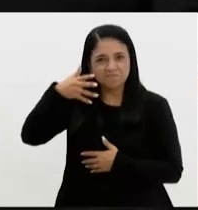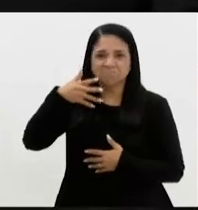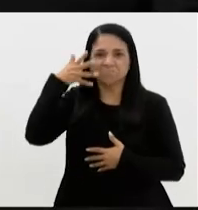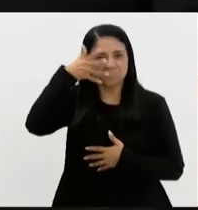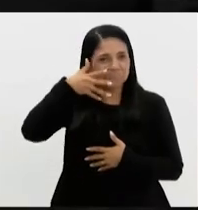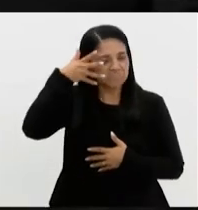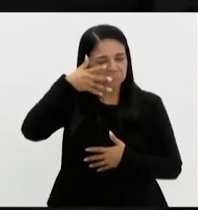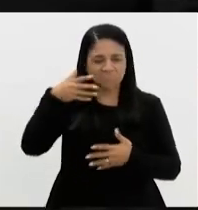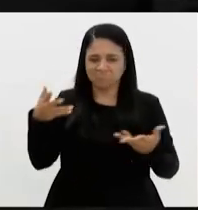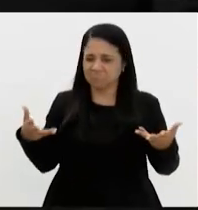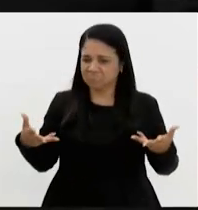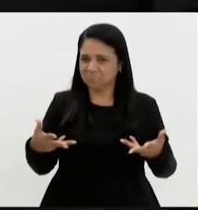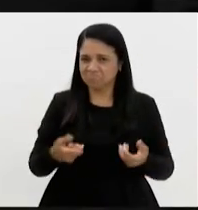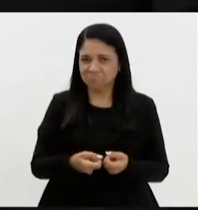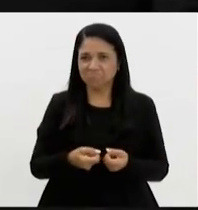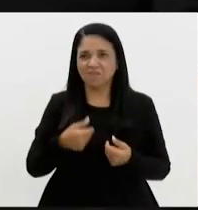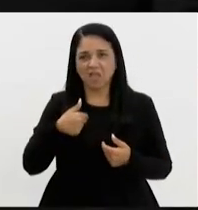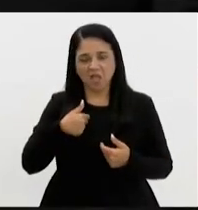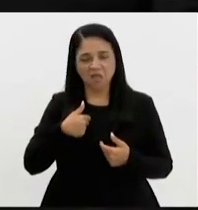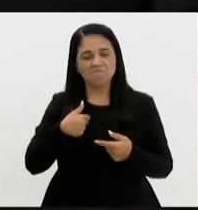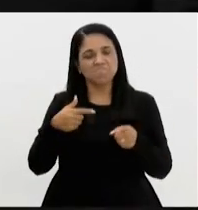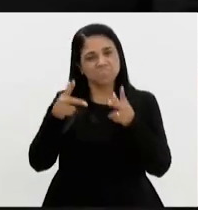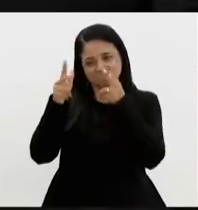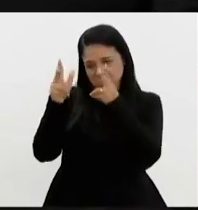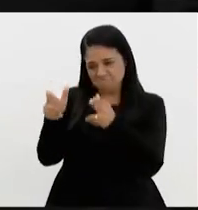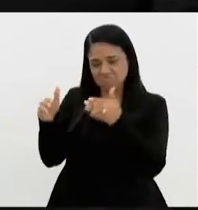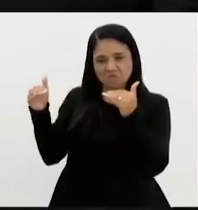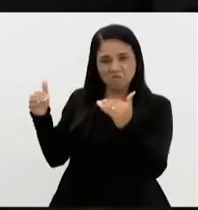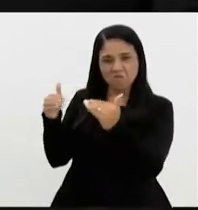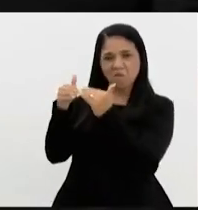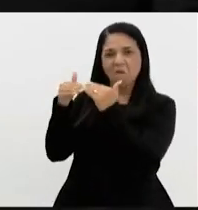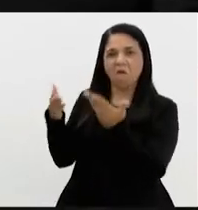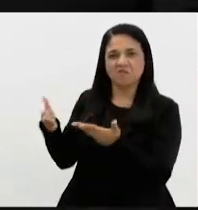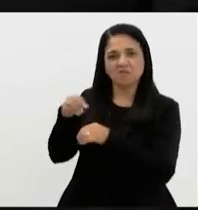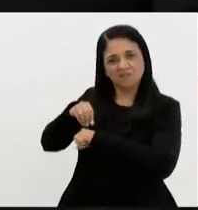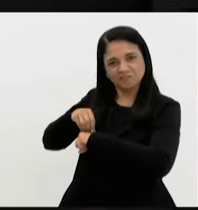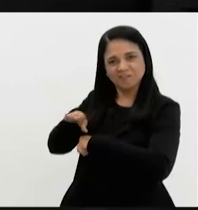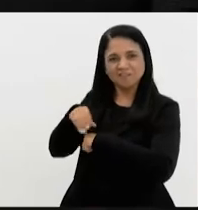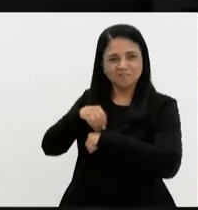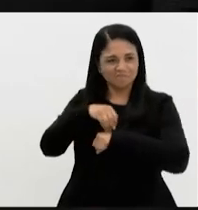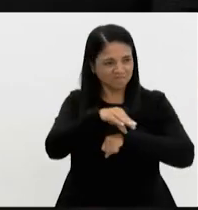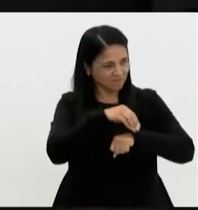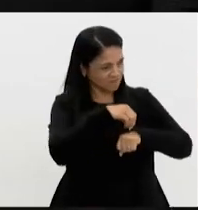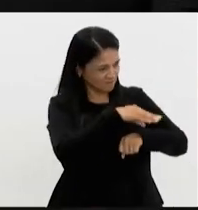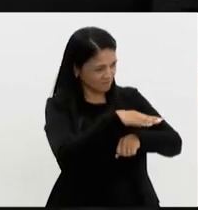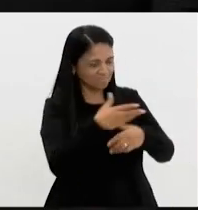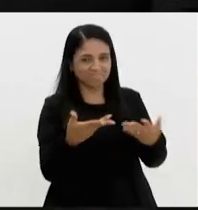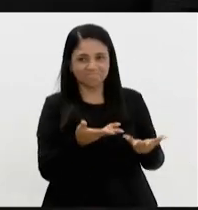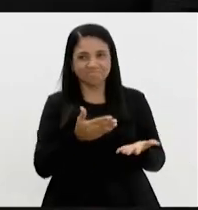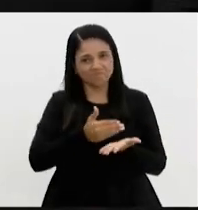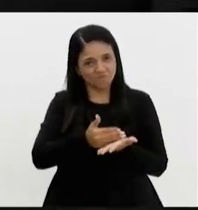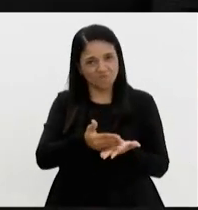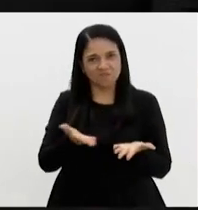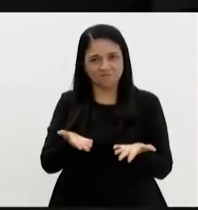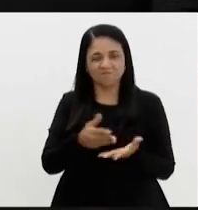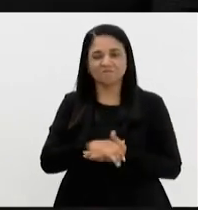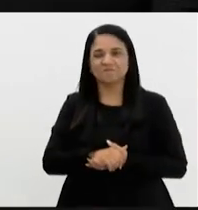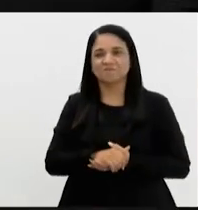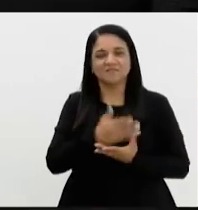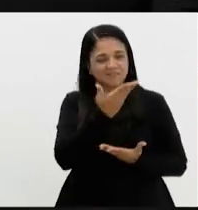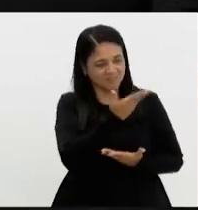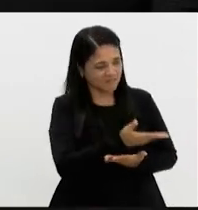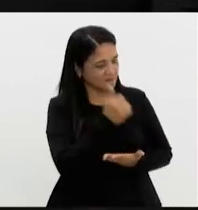né então só ratifico a minha indicação adjetivação Inicial tanto a senhora